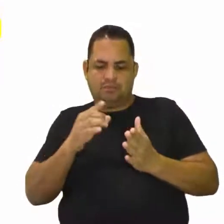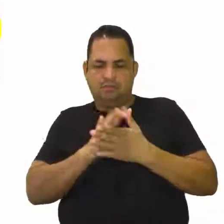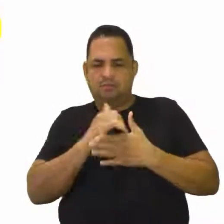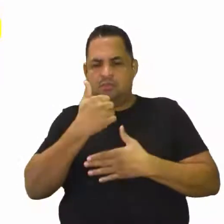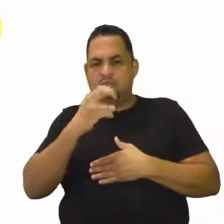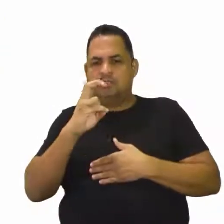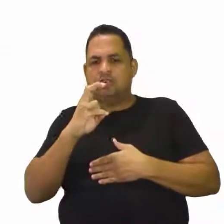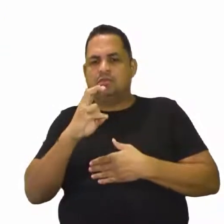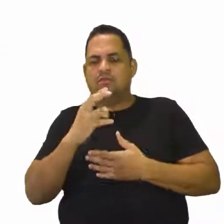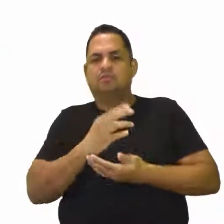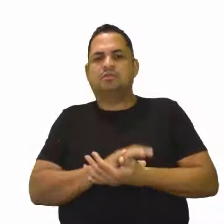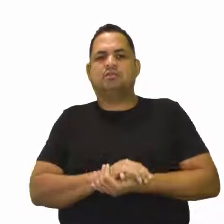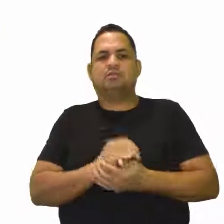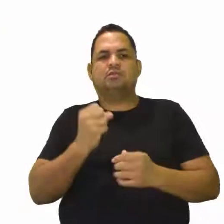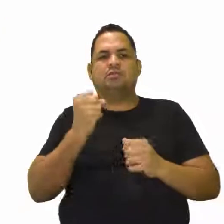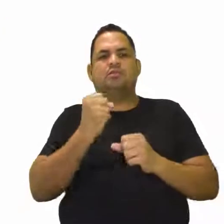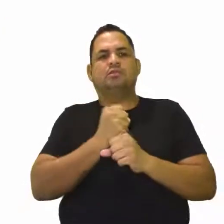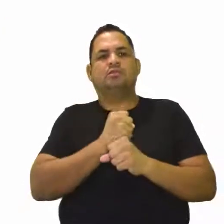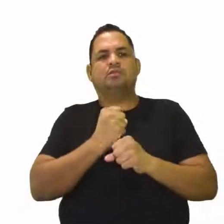anos.